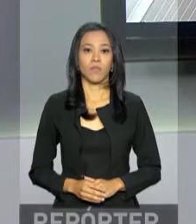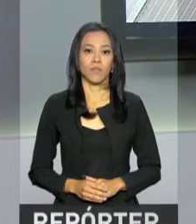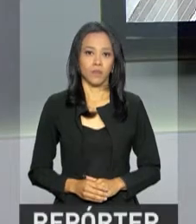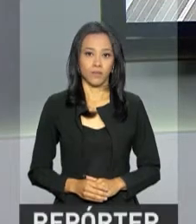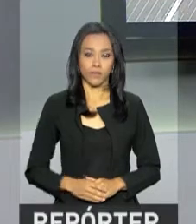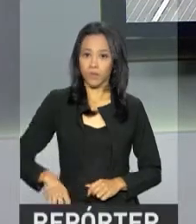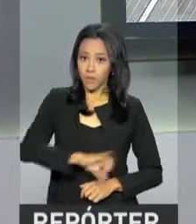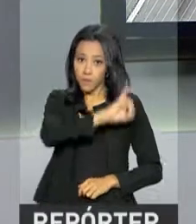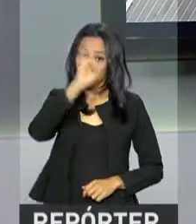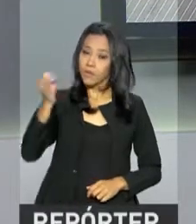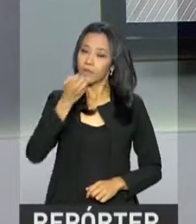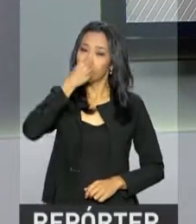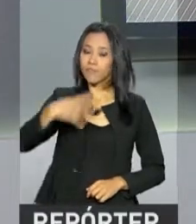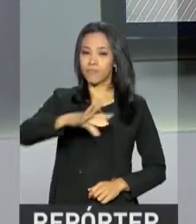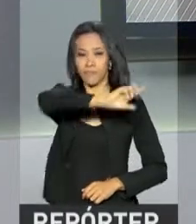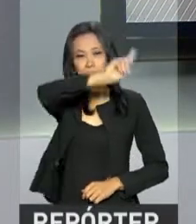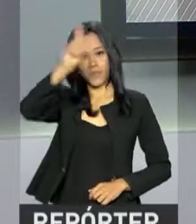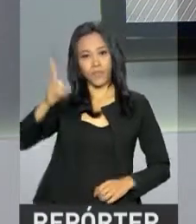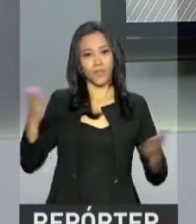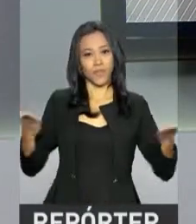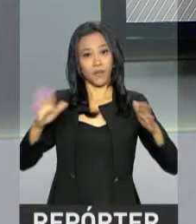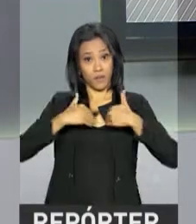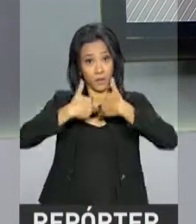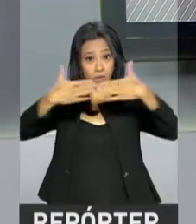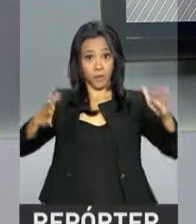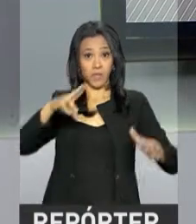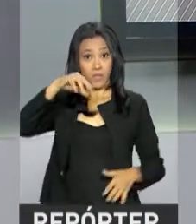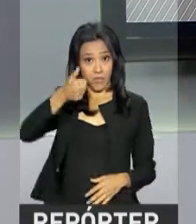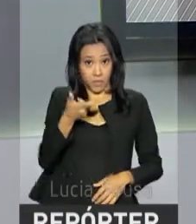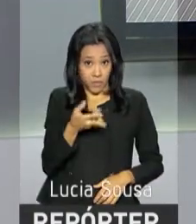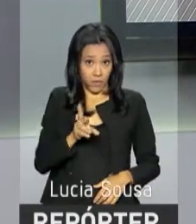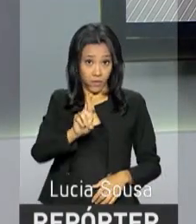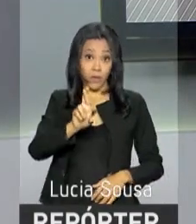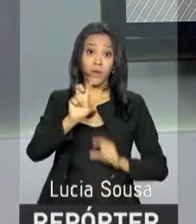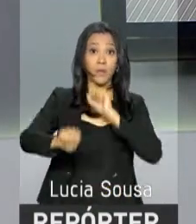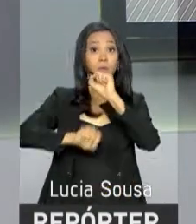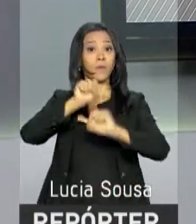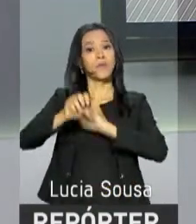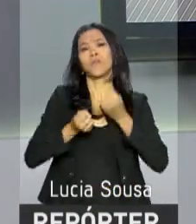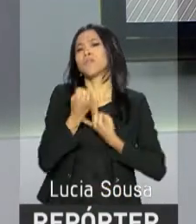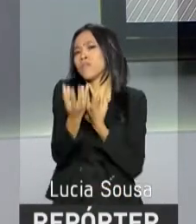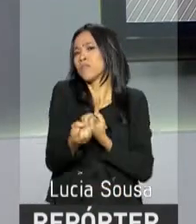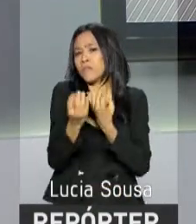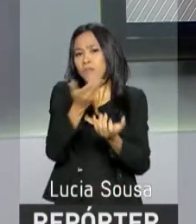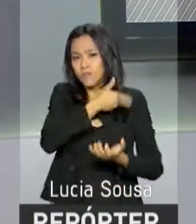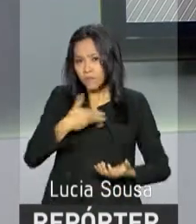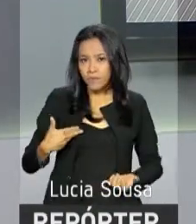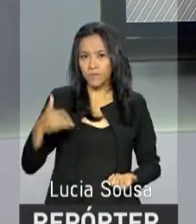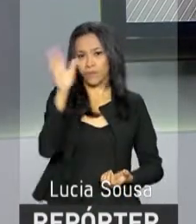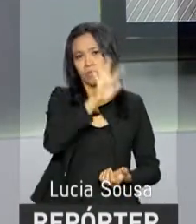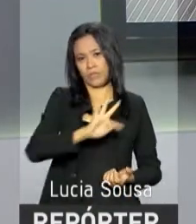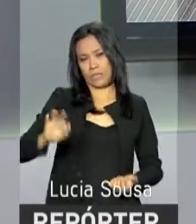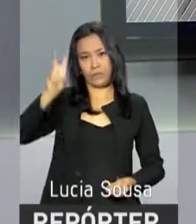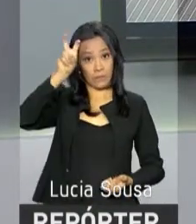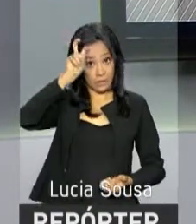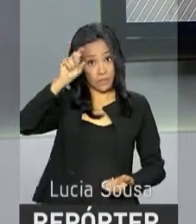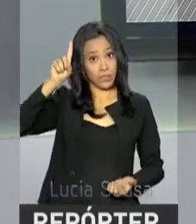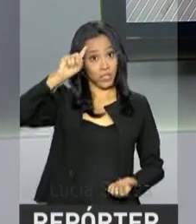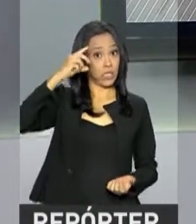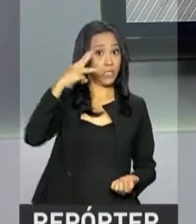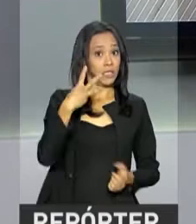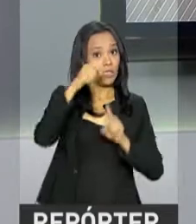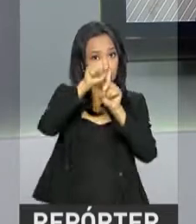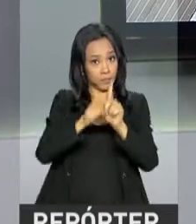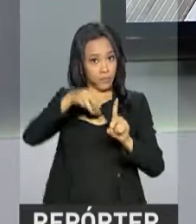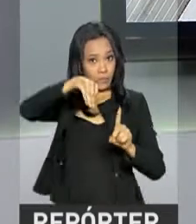olá bom dia começa agora o repórter nbr com as notícias do governo federal desta quinta-feira 3